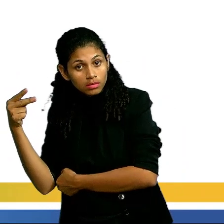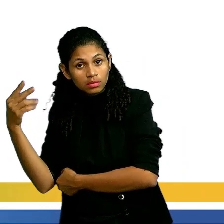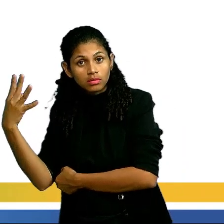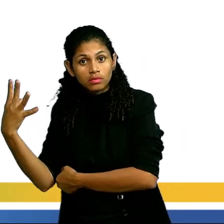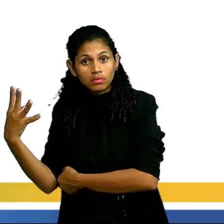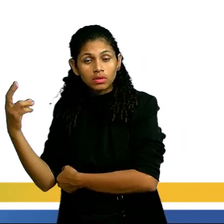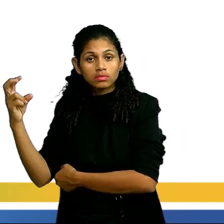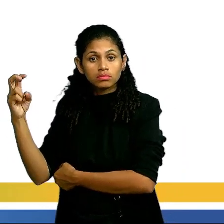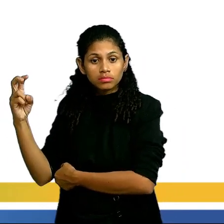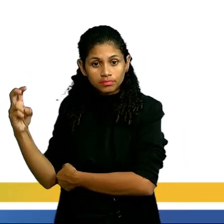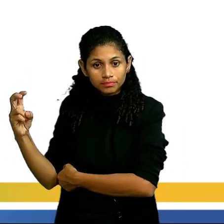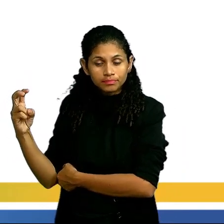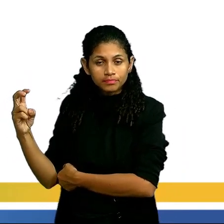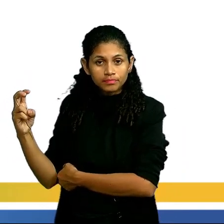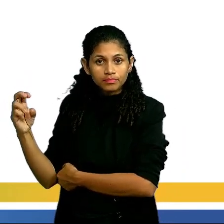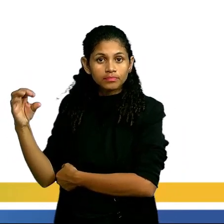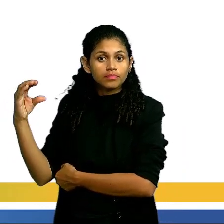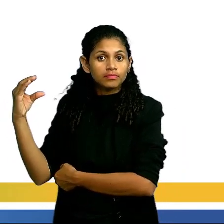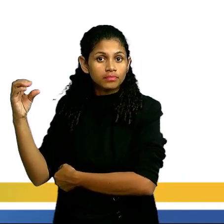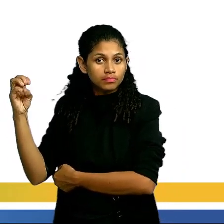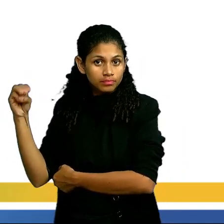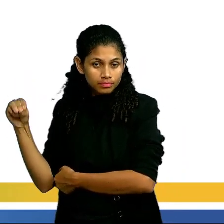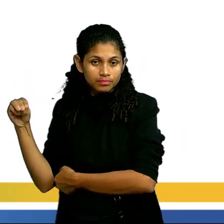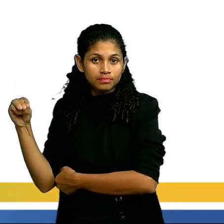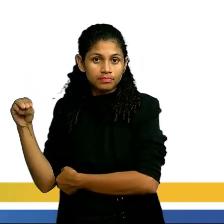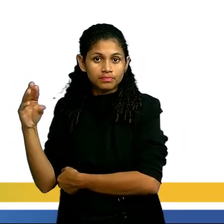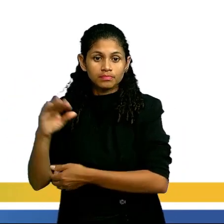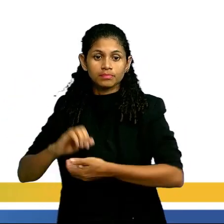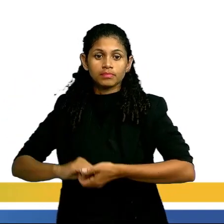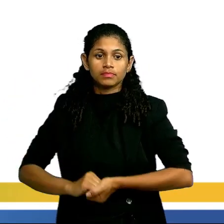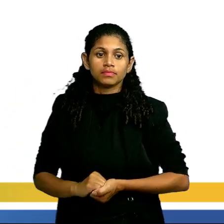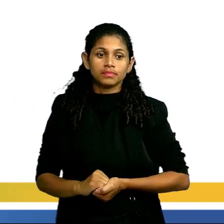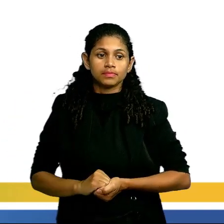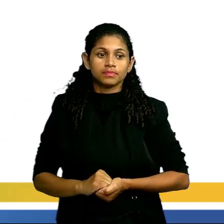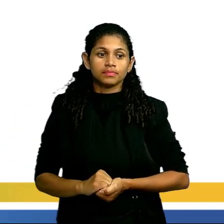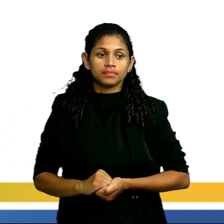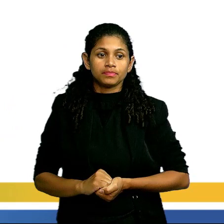O que dá igual a 45 centímetros.